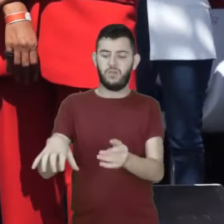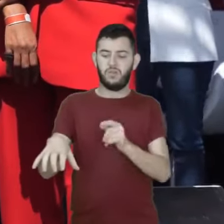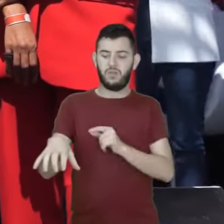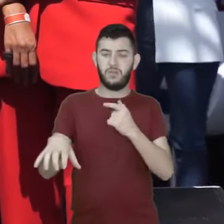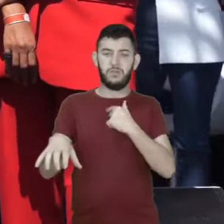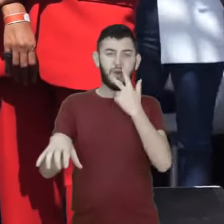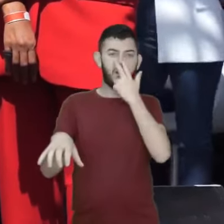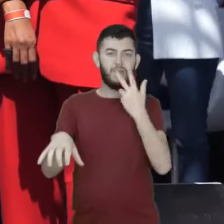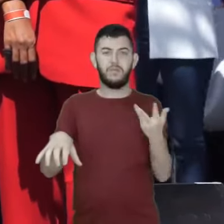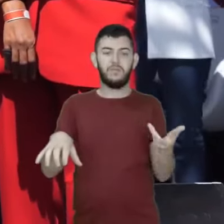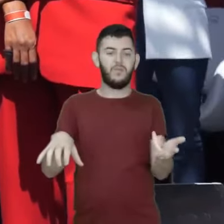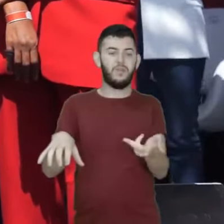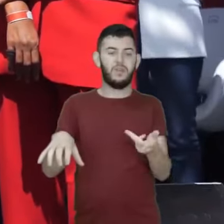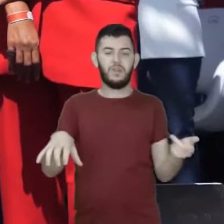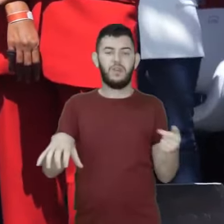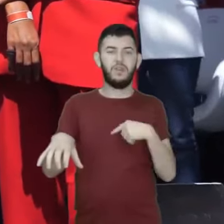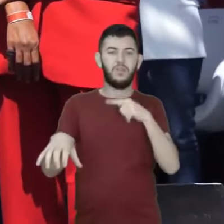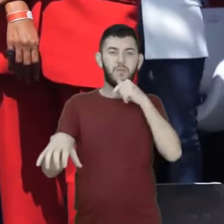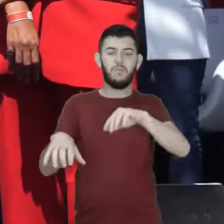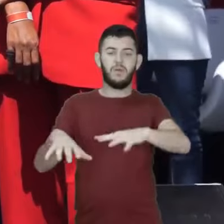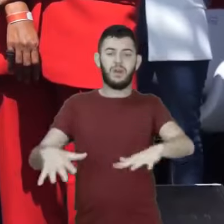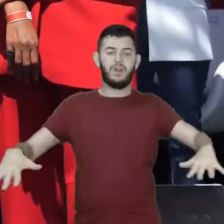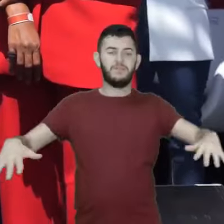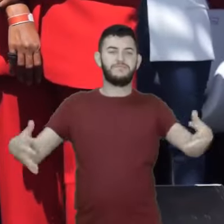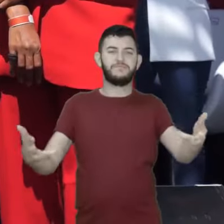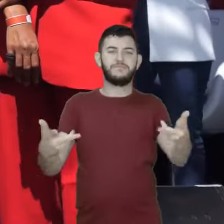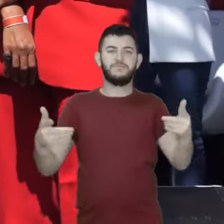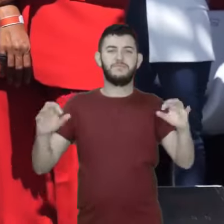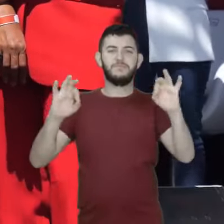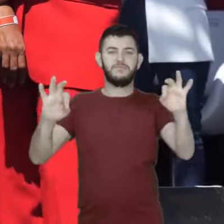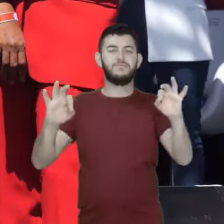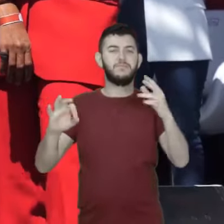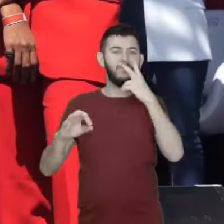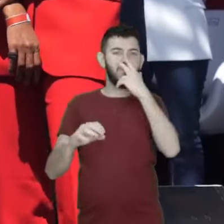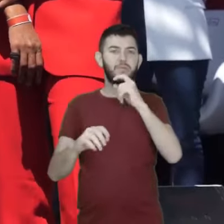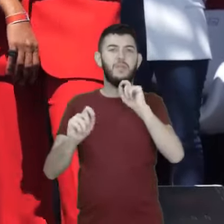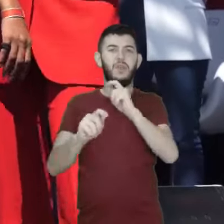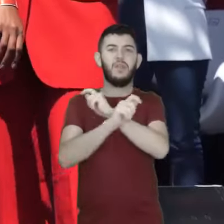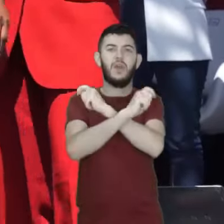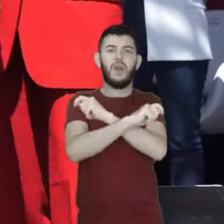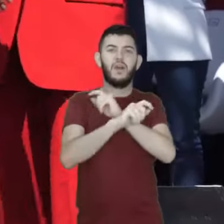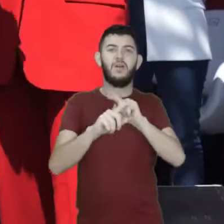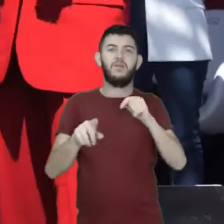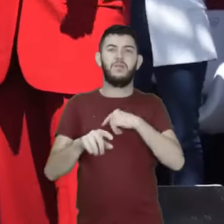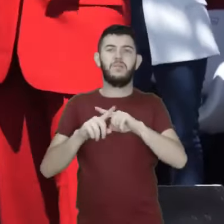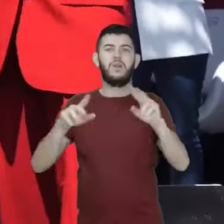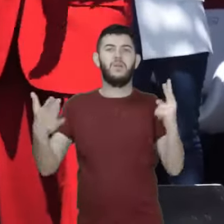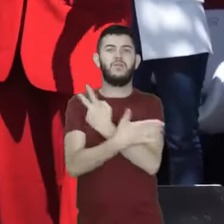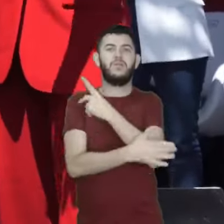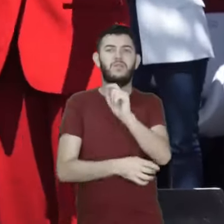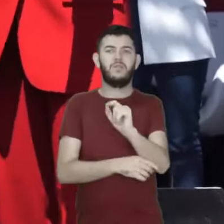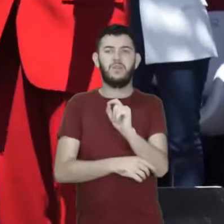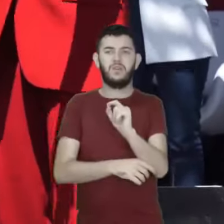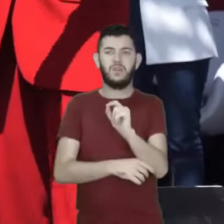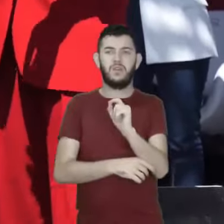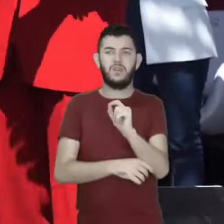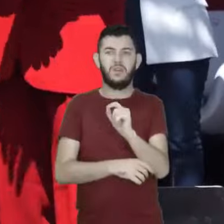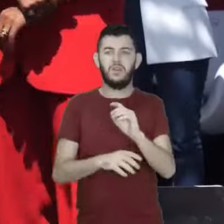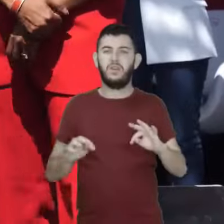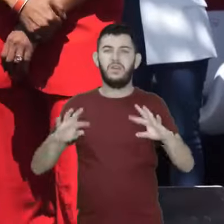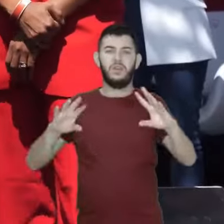quem fez o mapa enganou gaúcho e paranaense e ficou com todas as praias daqui para Santa Catarina. As